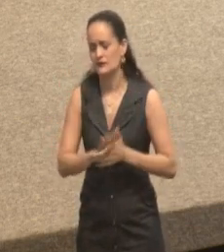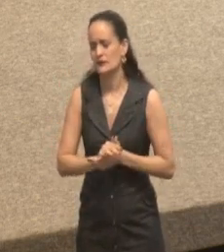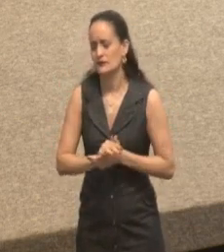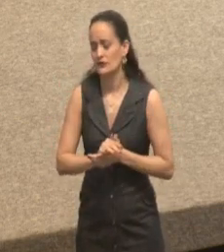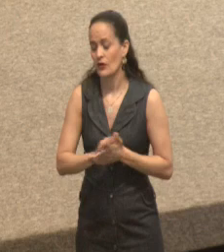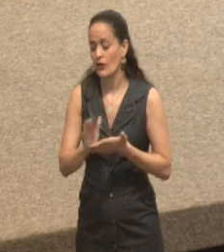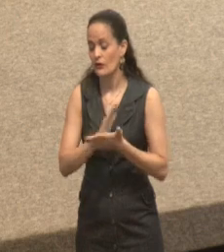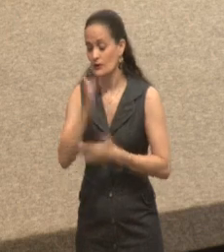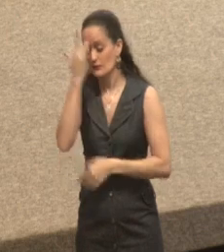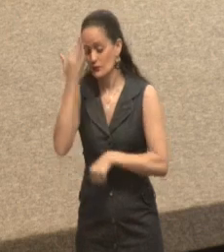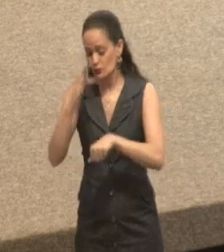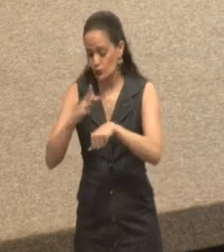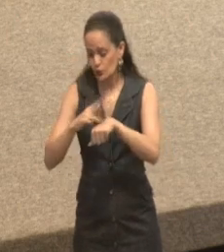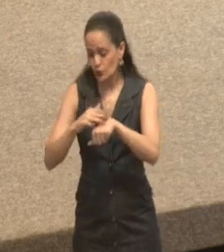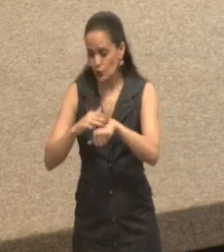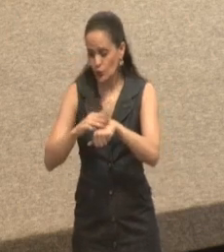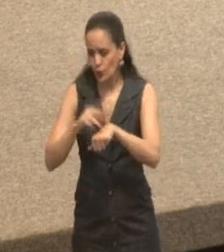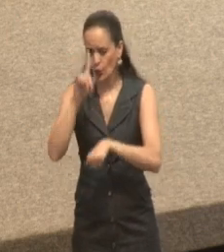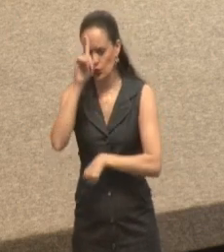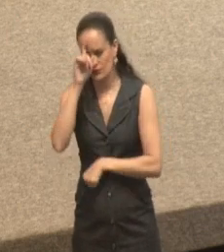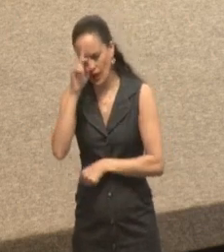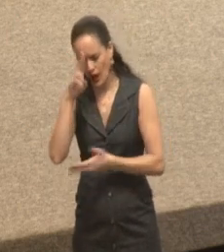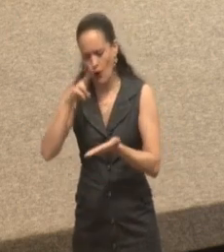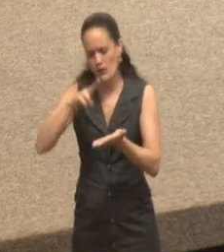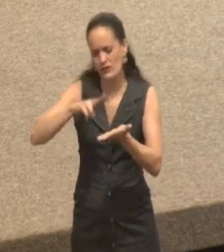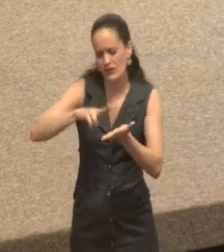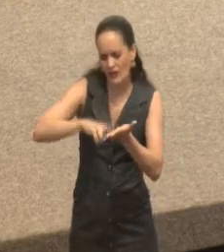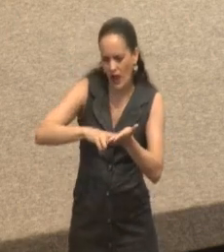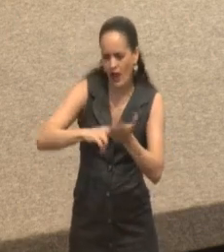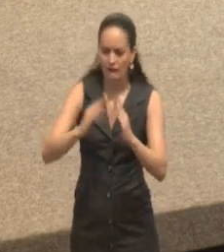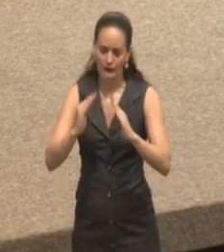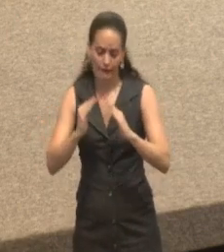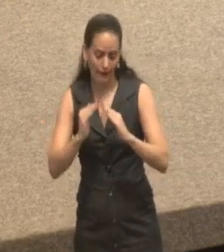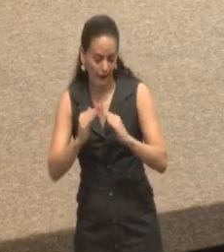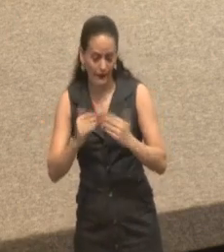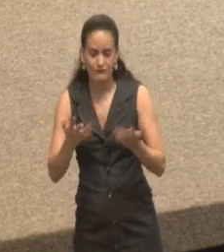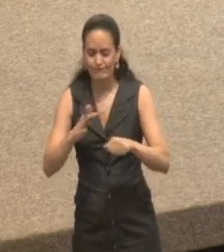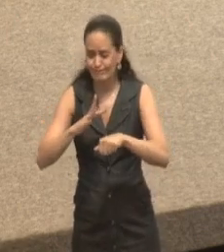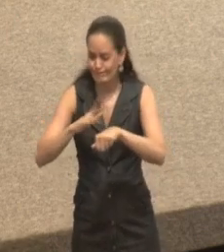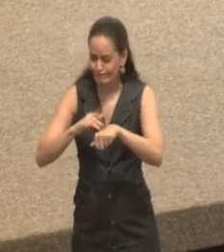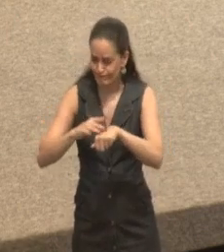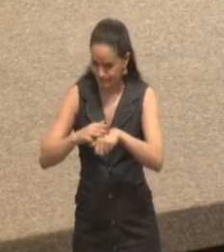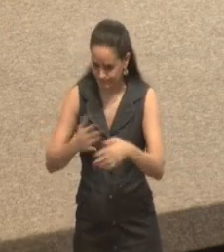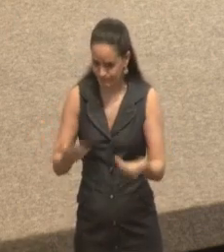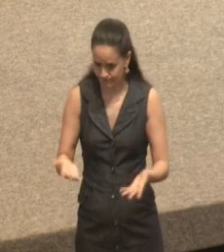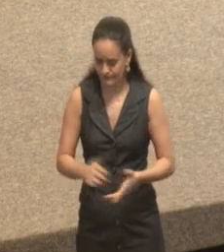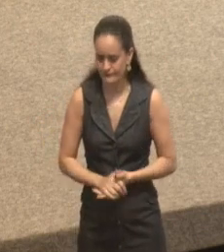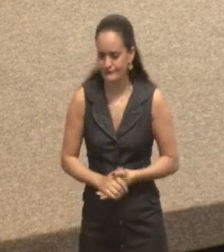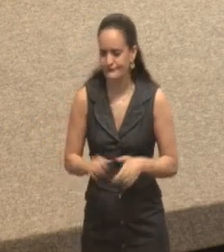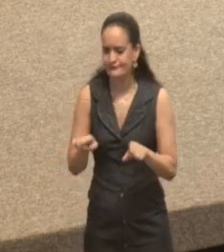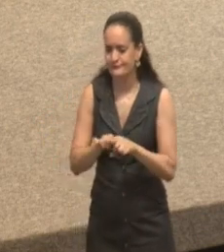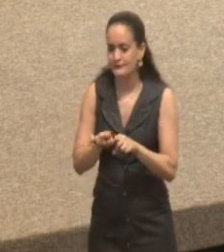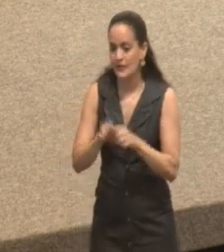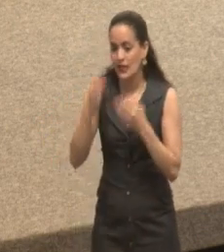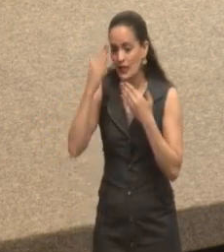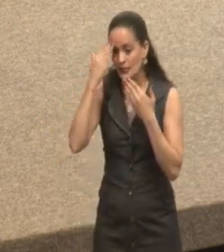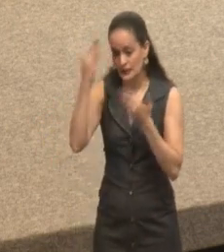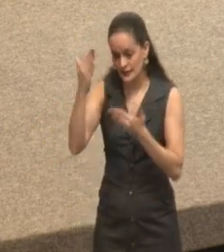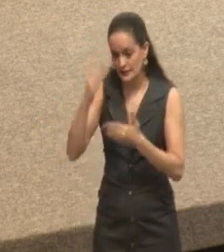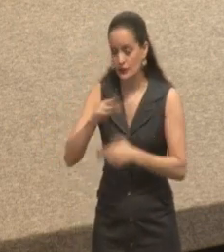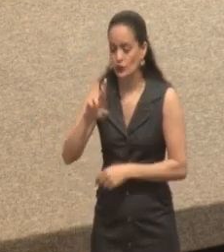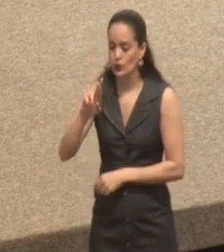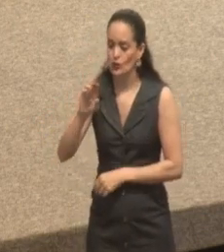que também está internada, e tantos irmãos. Nós agradecemos a Deus a vida do nosso irmão Roberto pelos seus